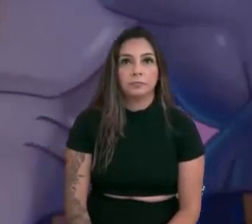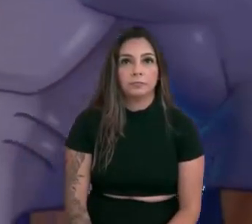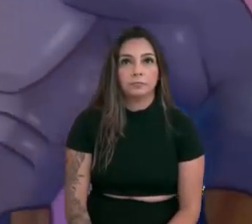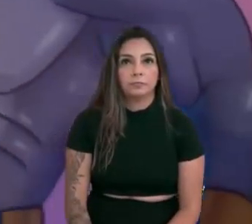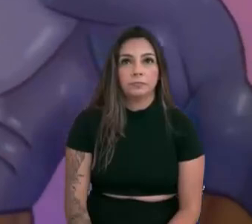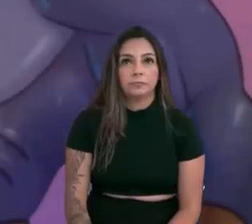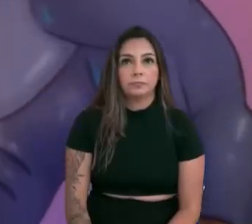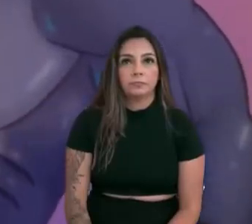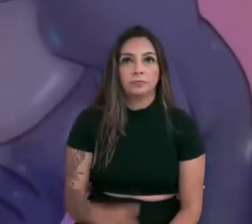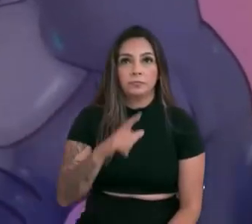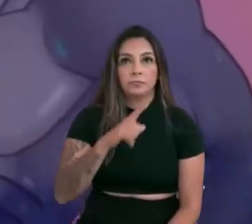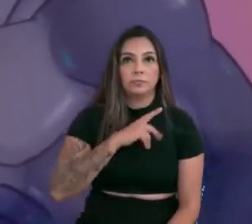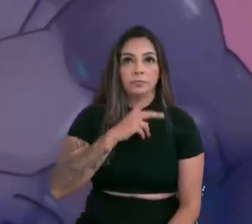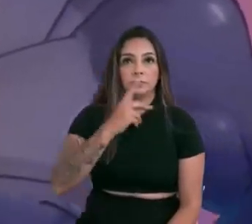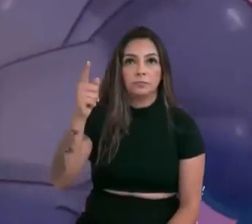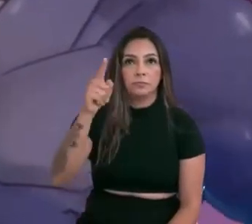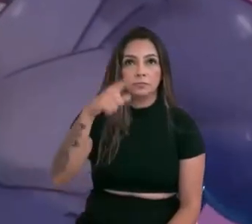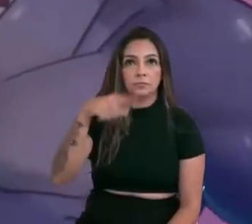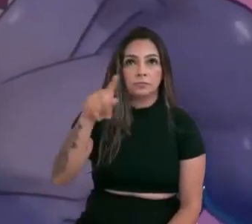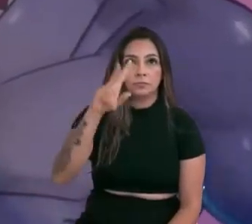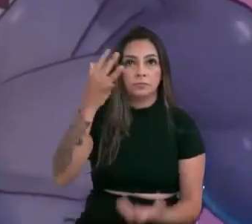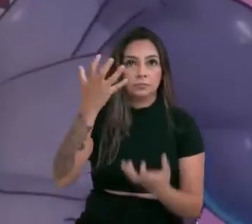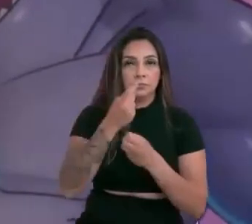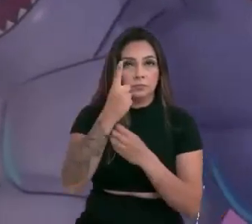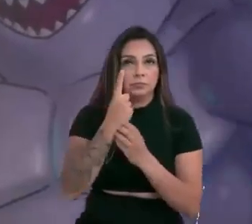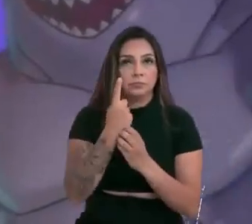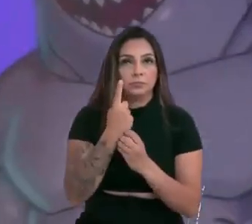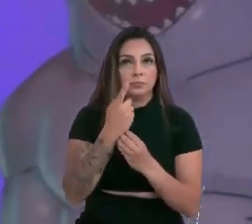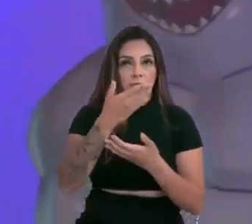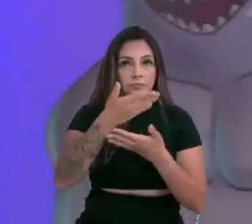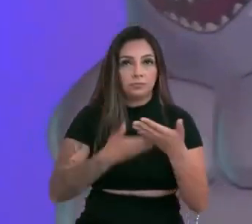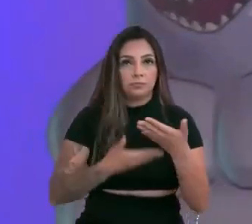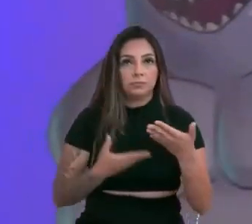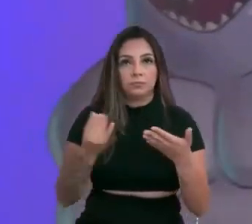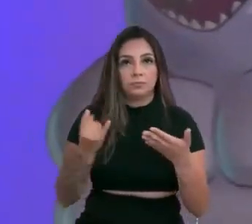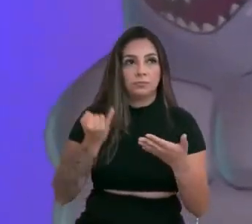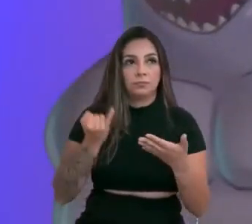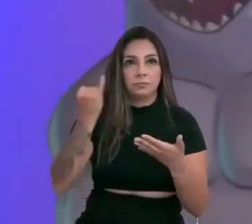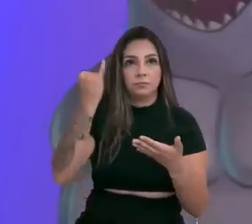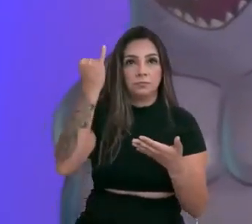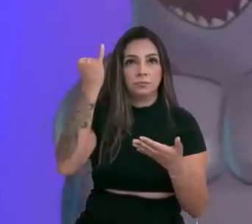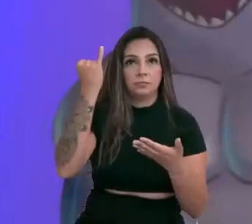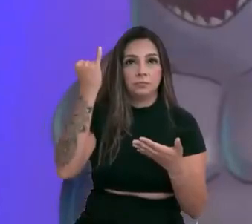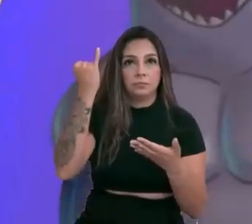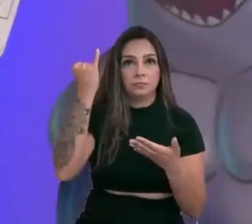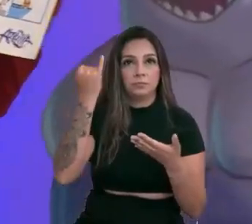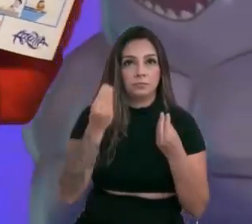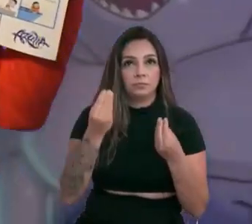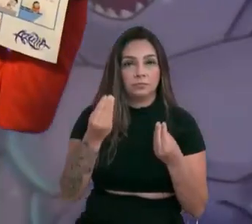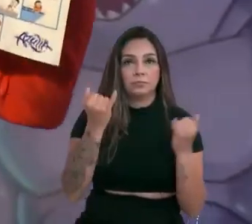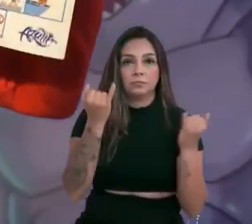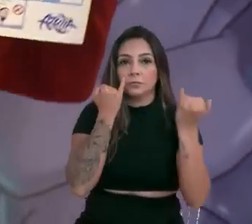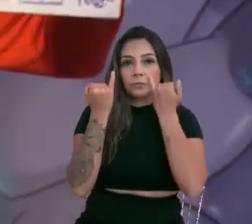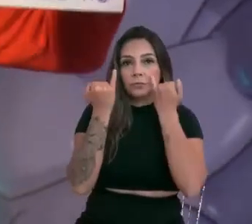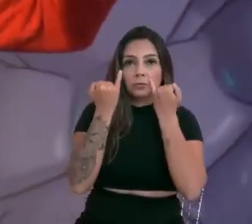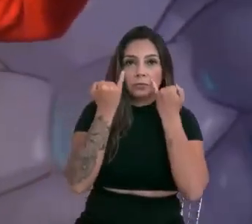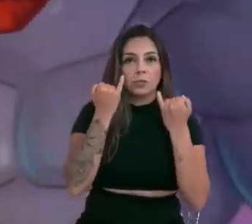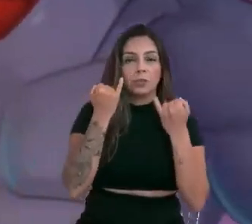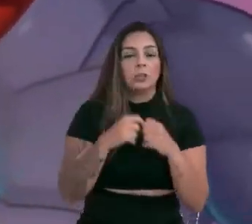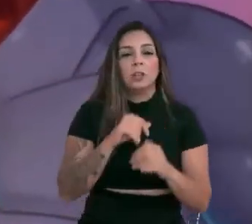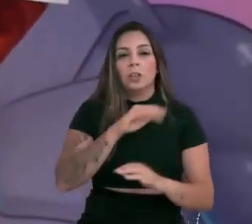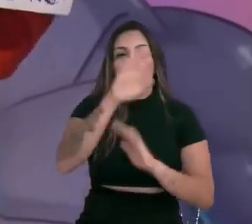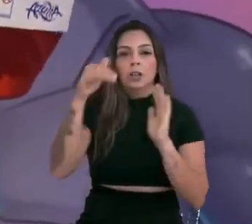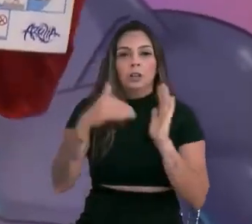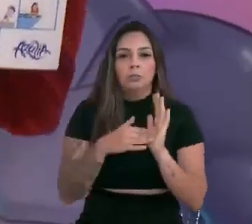estiverem saindo, vocês vão receber uma cartilha muito importante e muito informativa, toda através